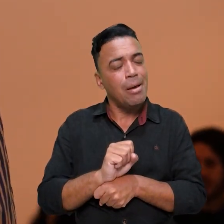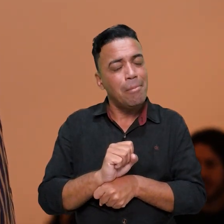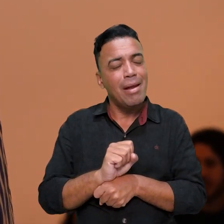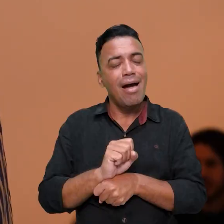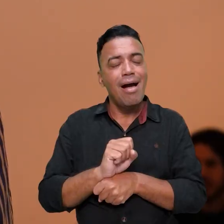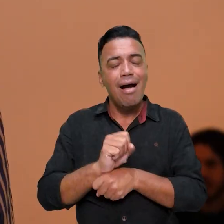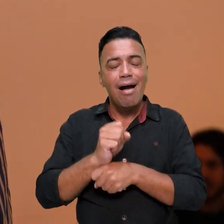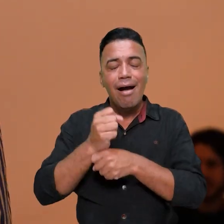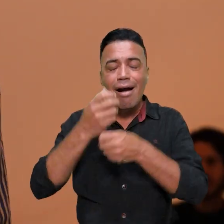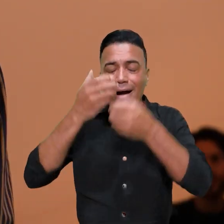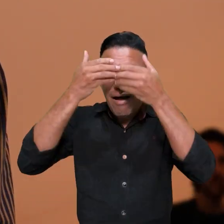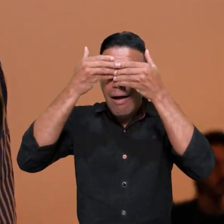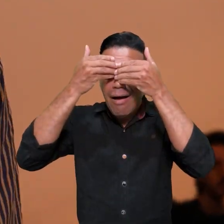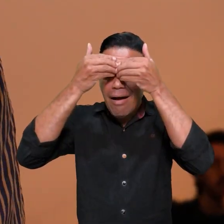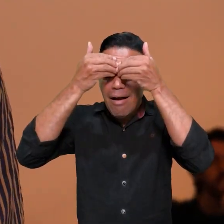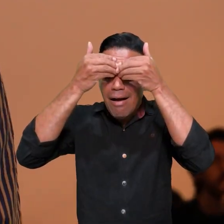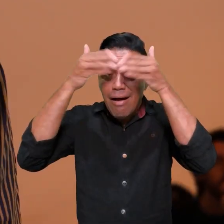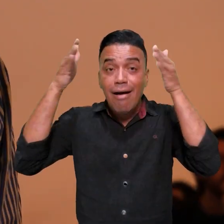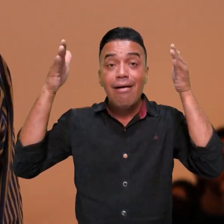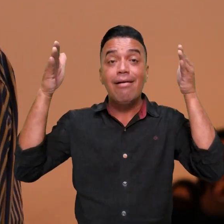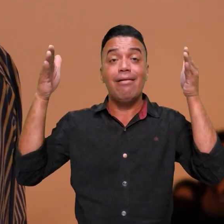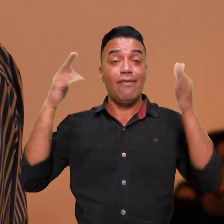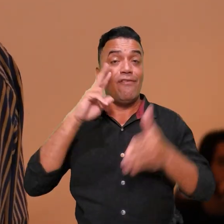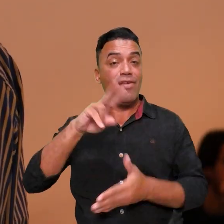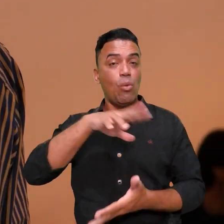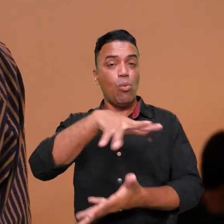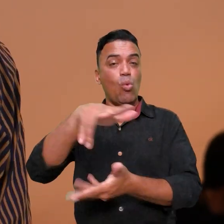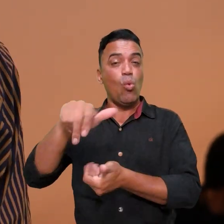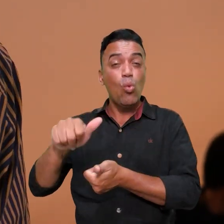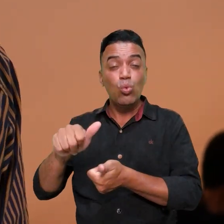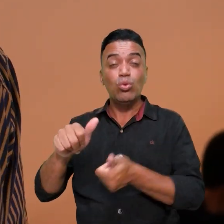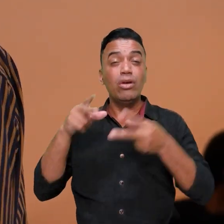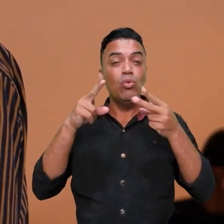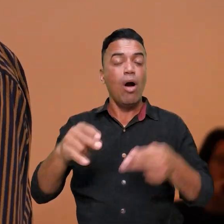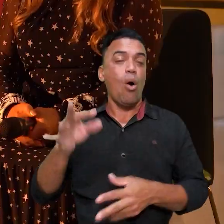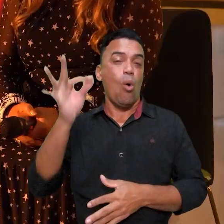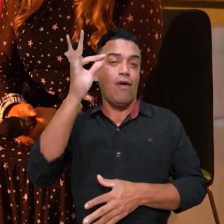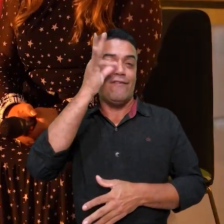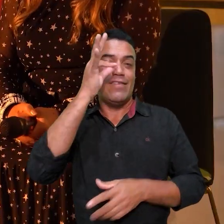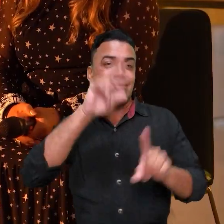o mundo de outra forma, como a Conceição Evaristo. É isso só.